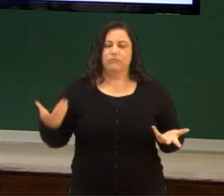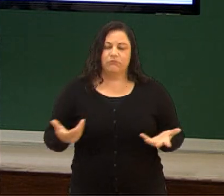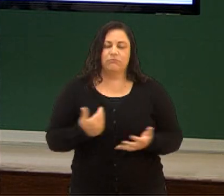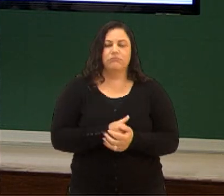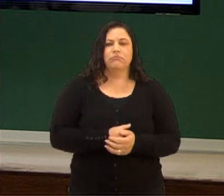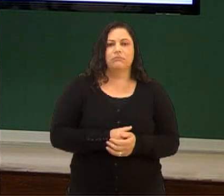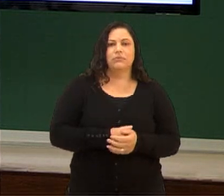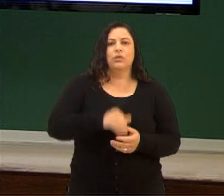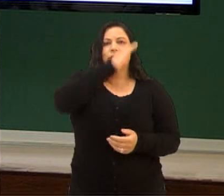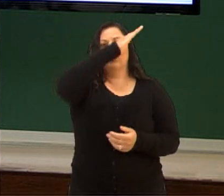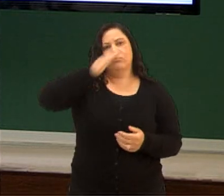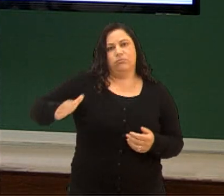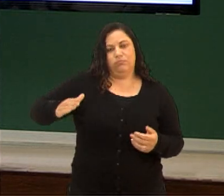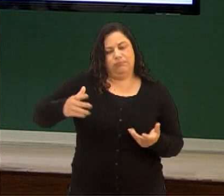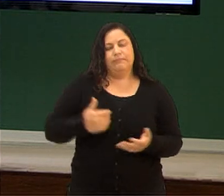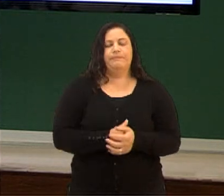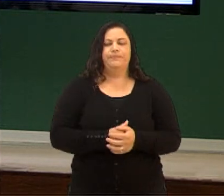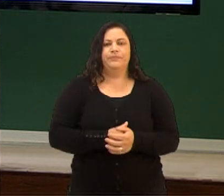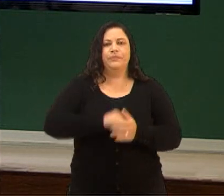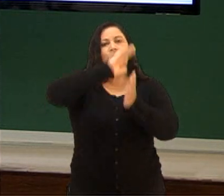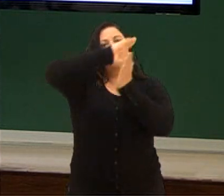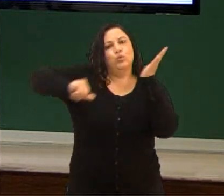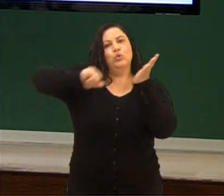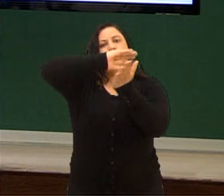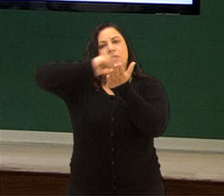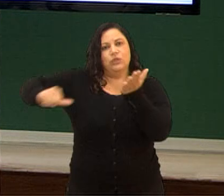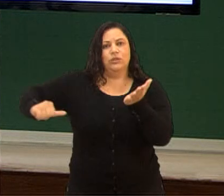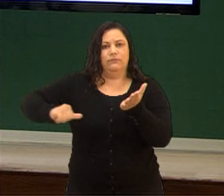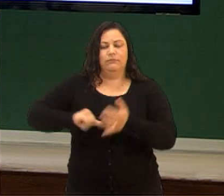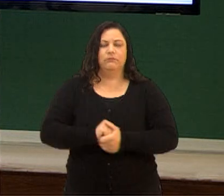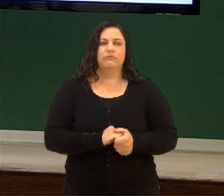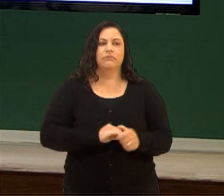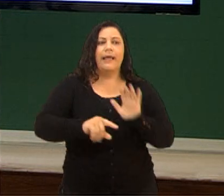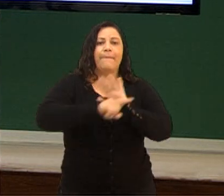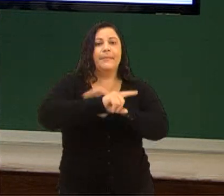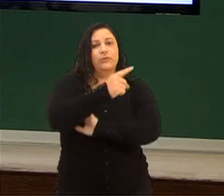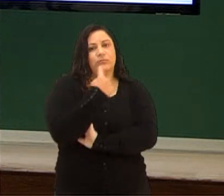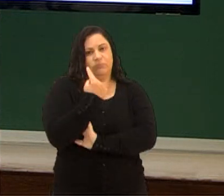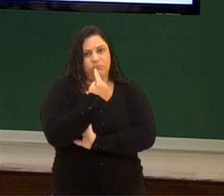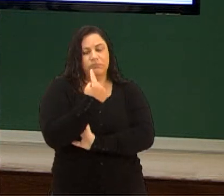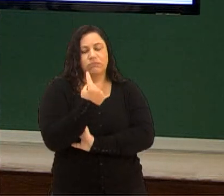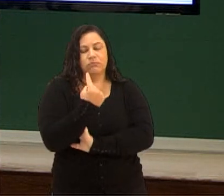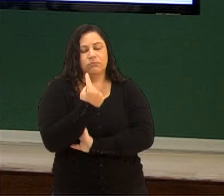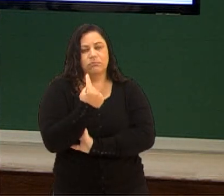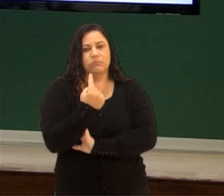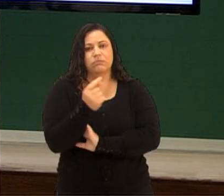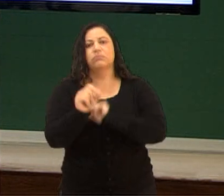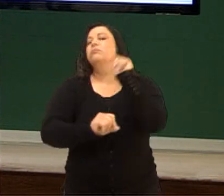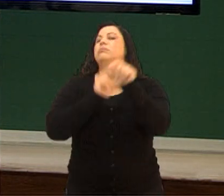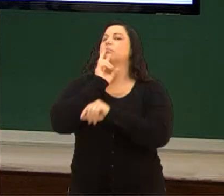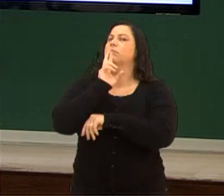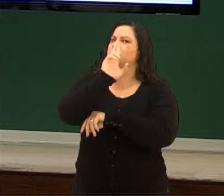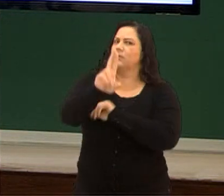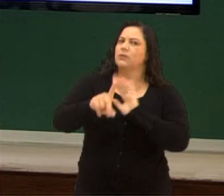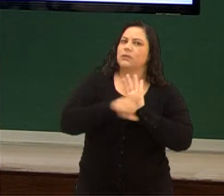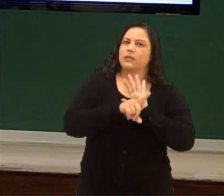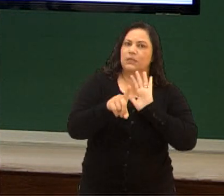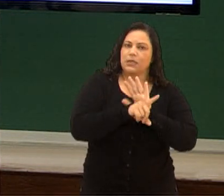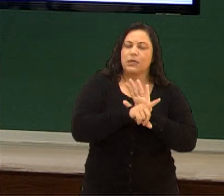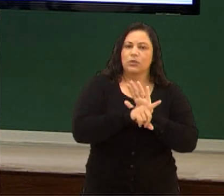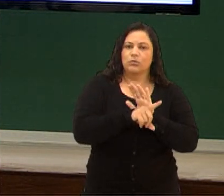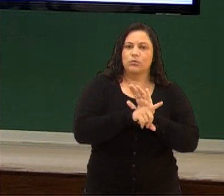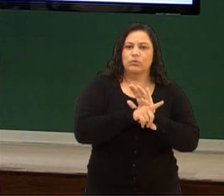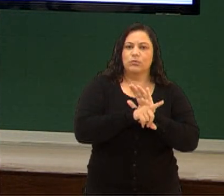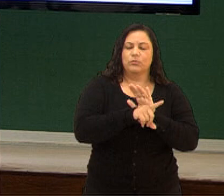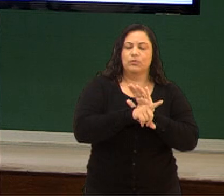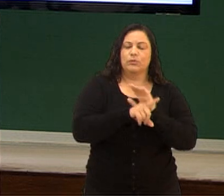corto a coluna, corto a coluna, corto a linha, sobra o menos 1. Está aqui. Como esse resultado deu negativo, menos 1 vezes